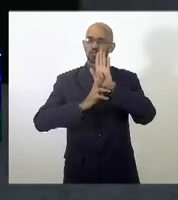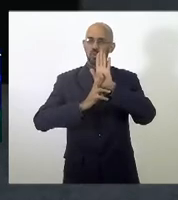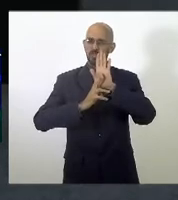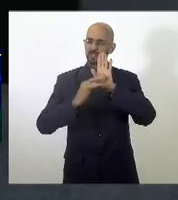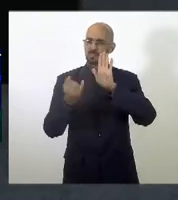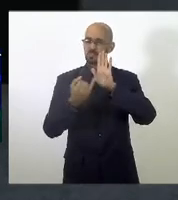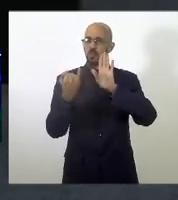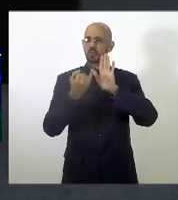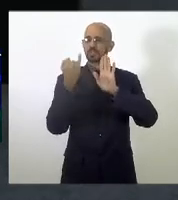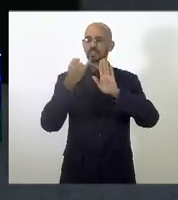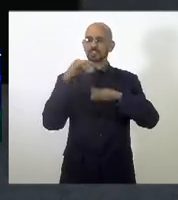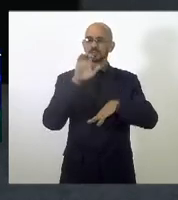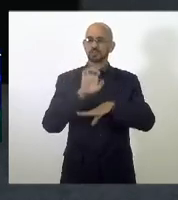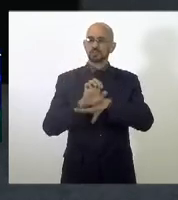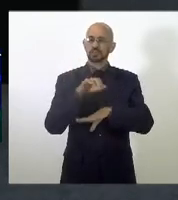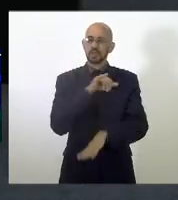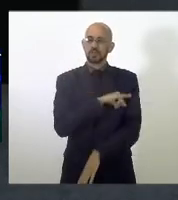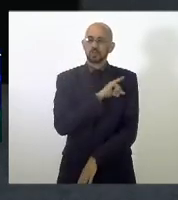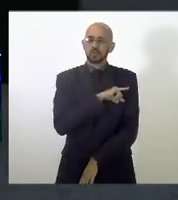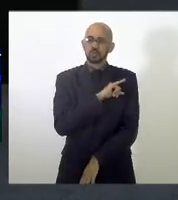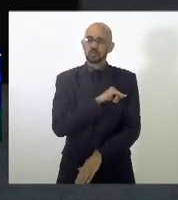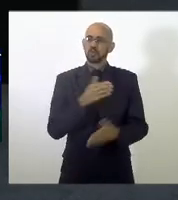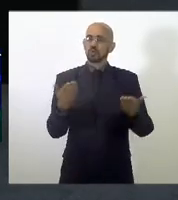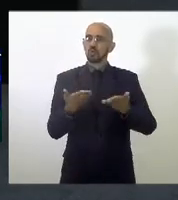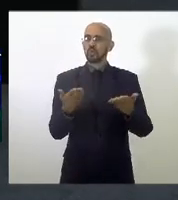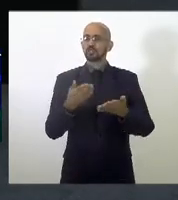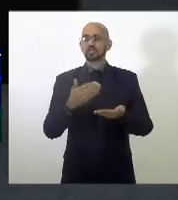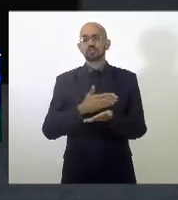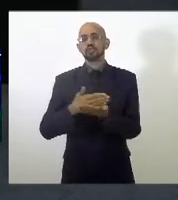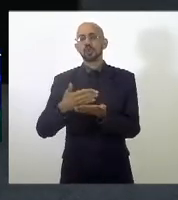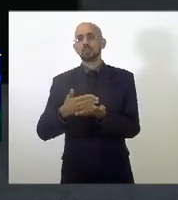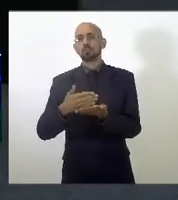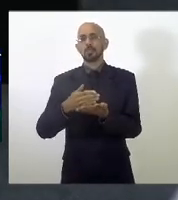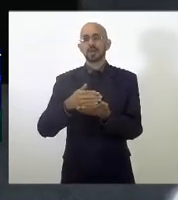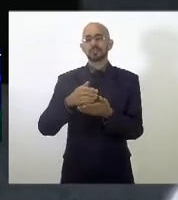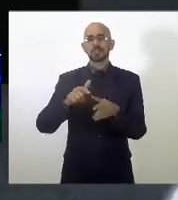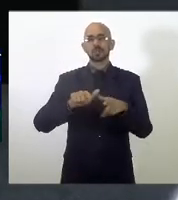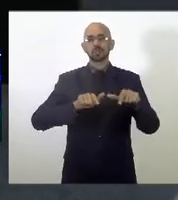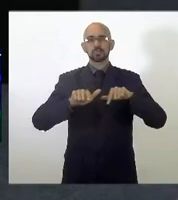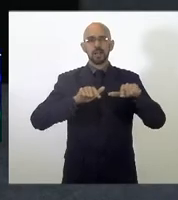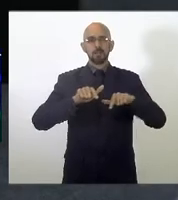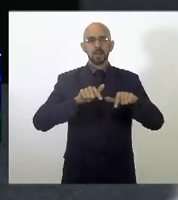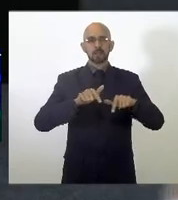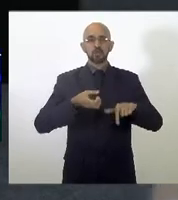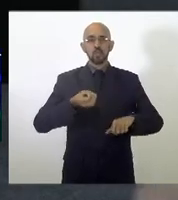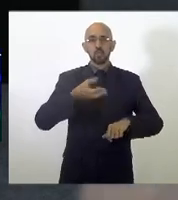Janeiro. E hoje a gente começa os nossos trabalhos com um novo projeto de minha autoria e